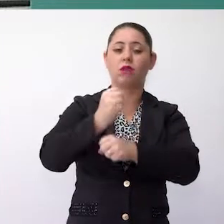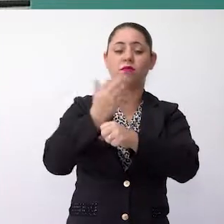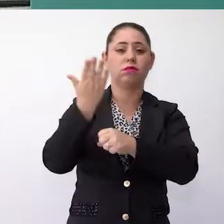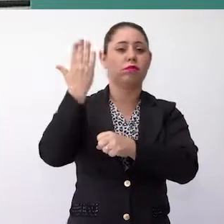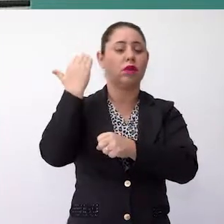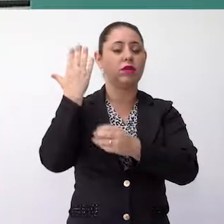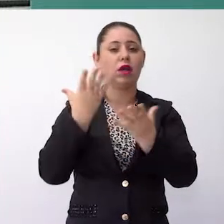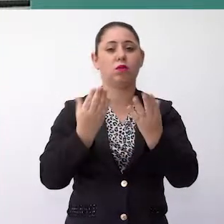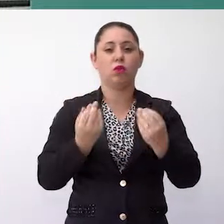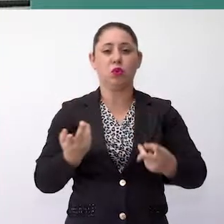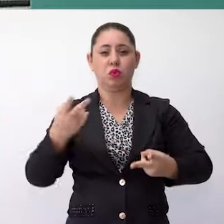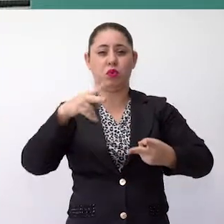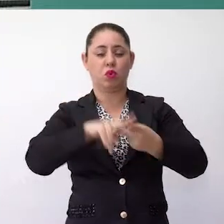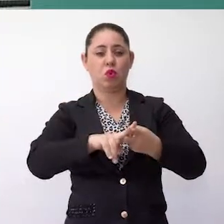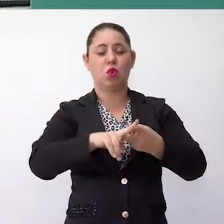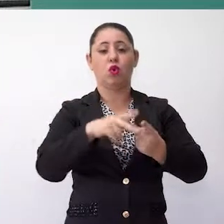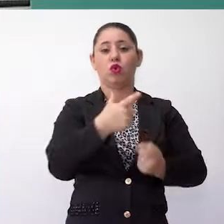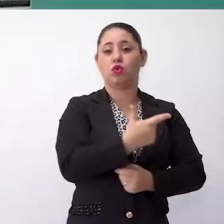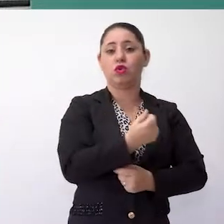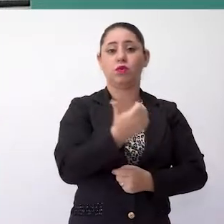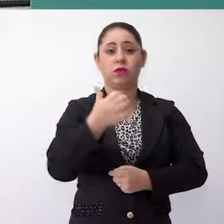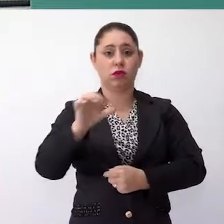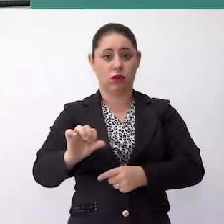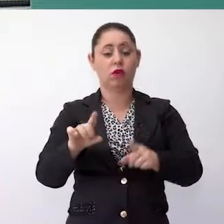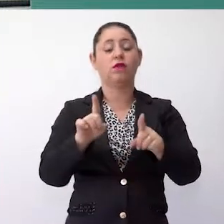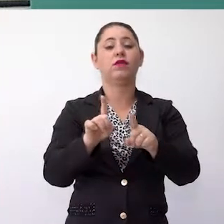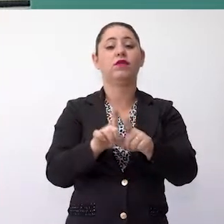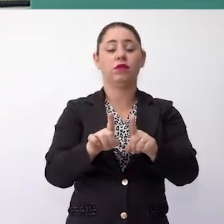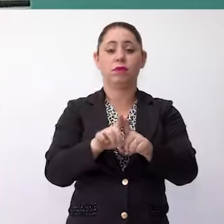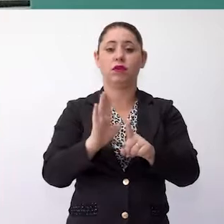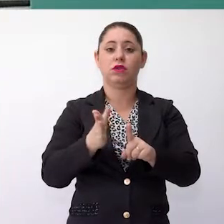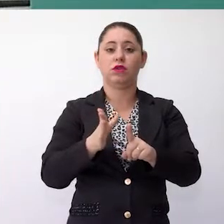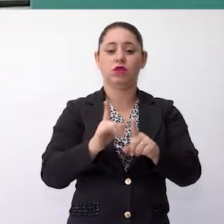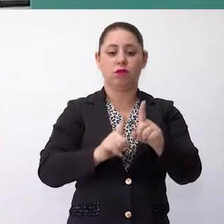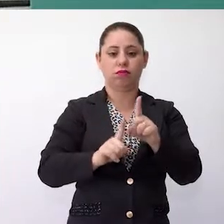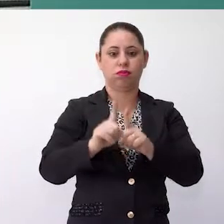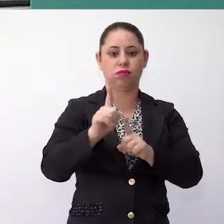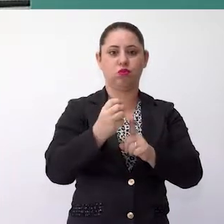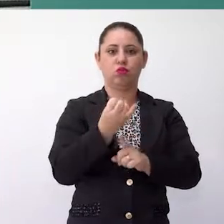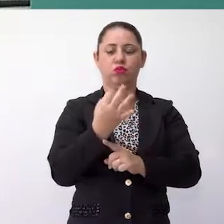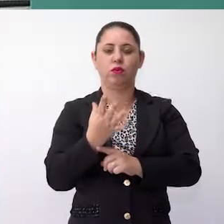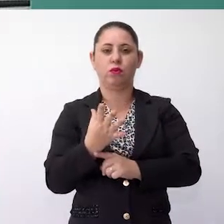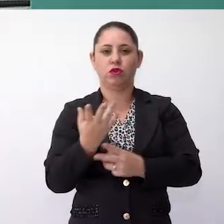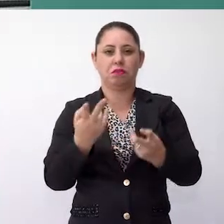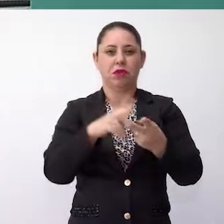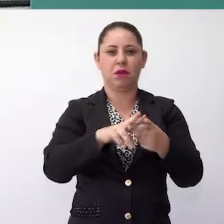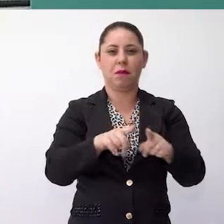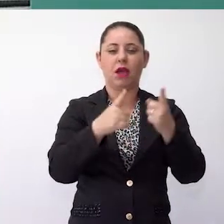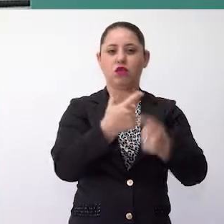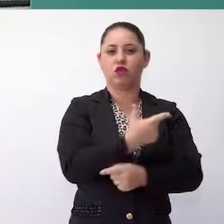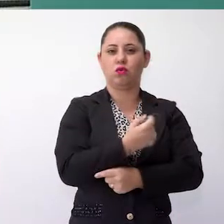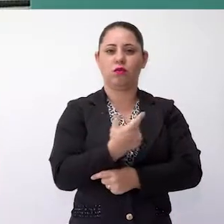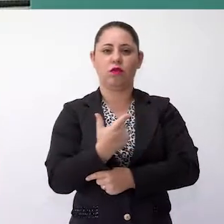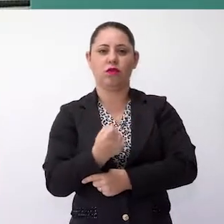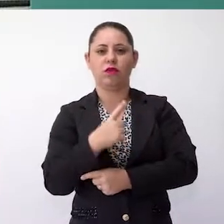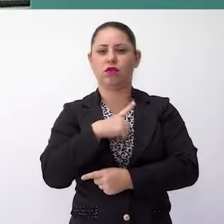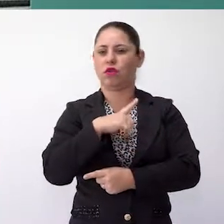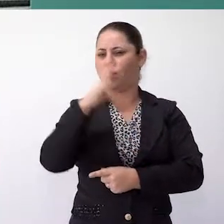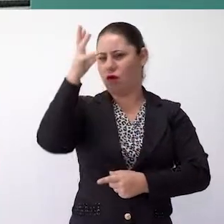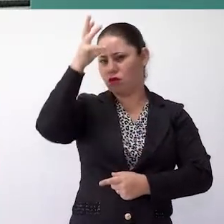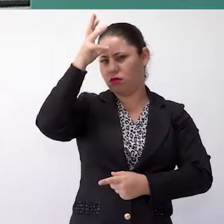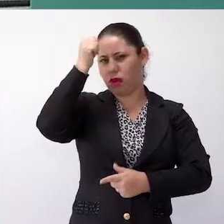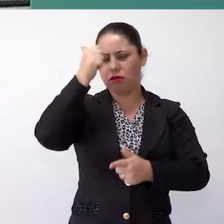apreensões espetacular. Em 2019 já havia sido um ano de recordes, né, de apreensões, mas 2020 trouxe